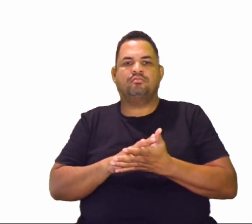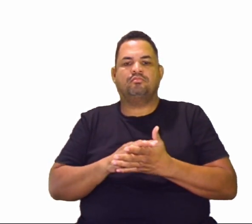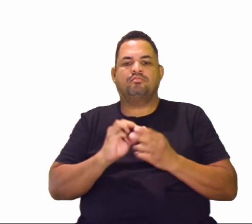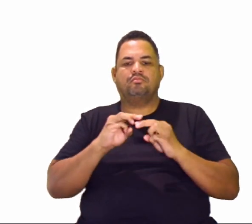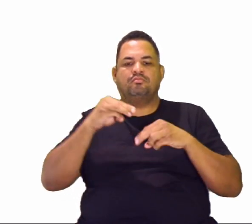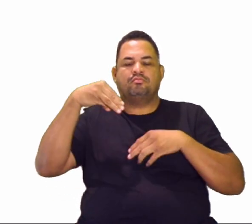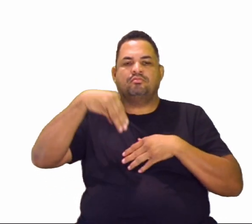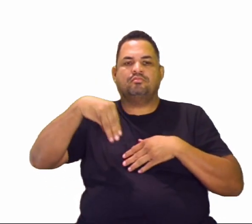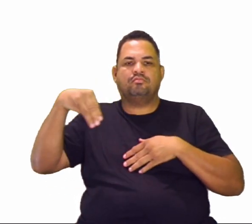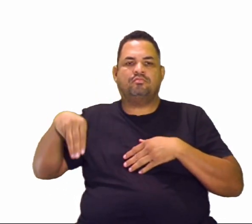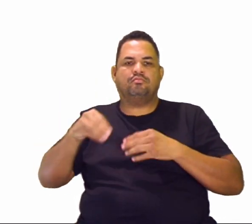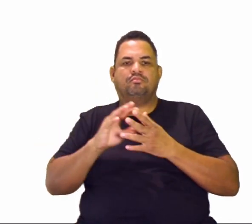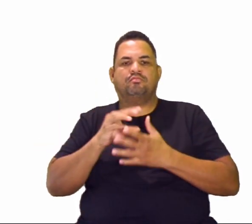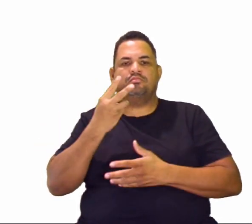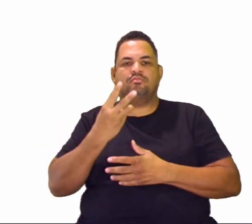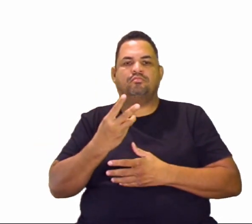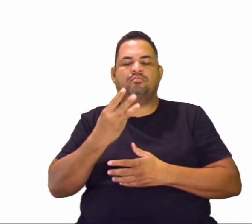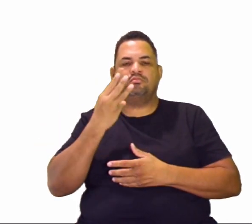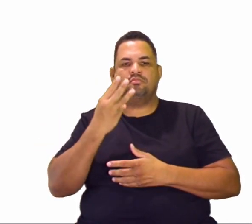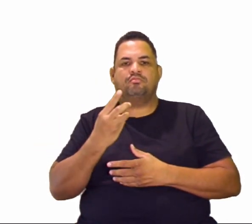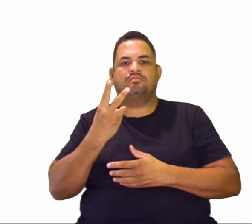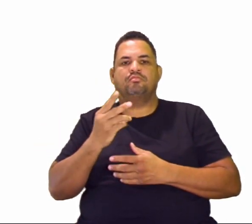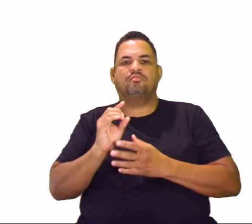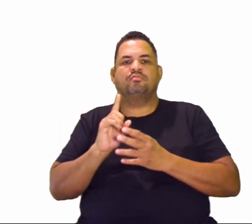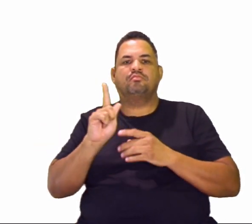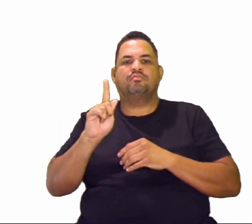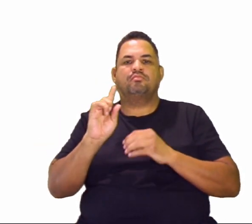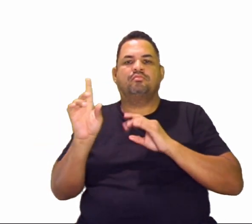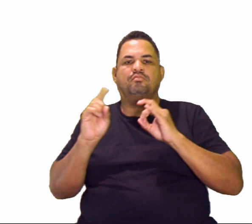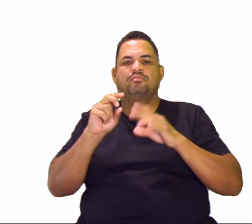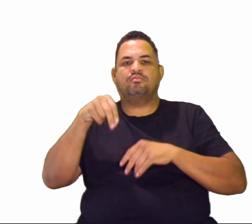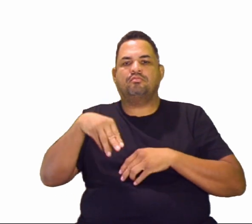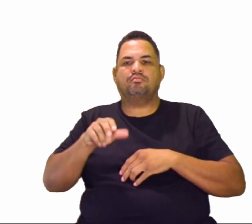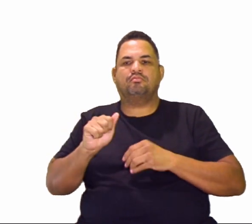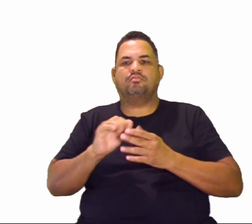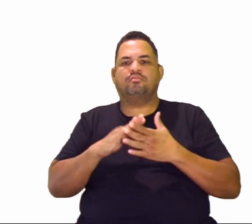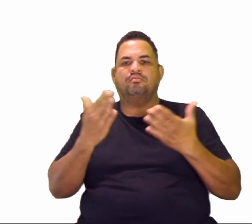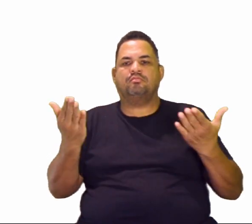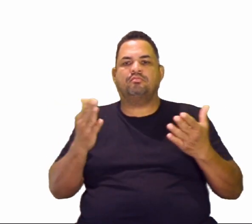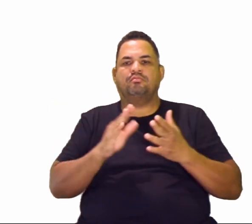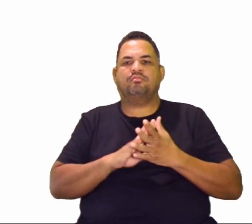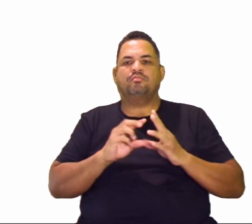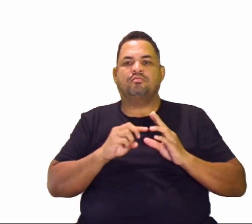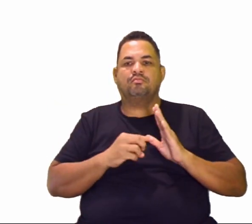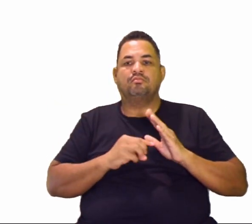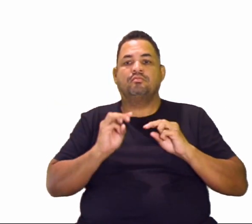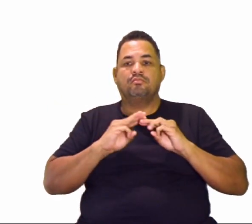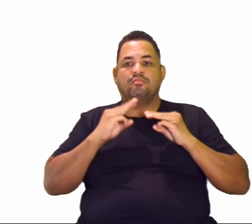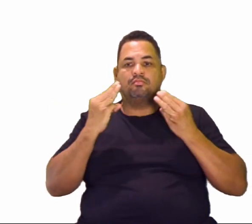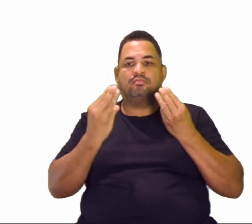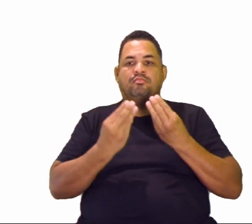molar 32 gramas por mol. E que essa massa